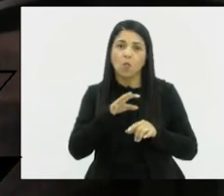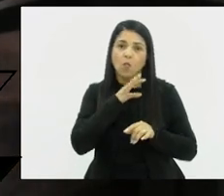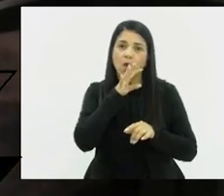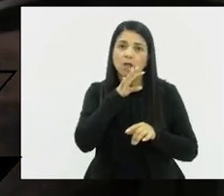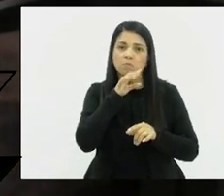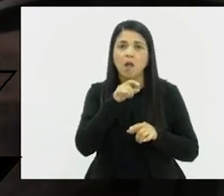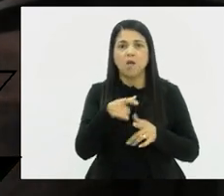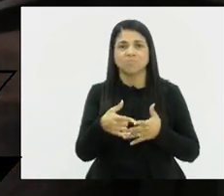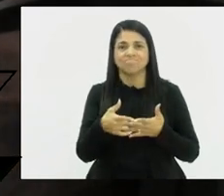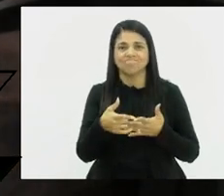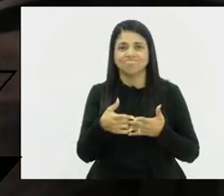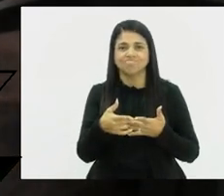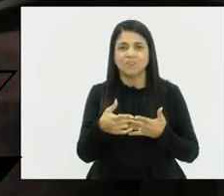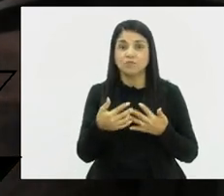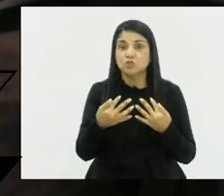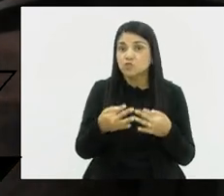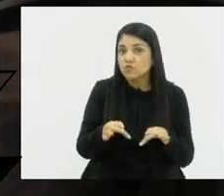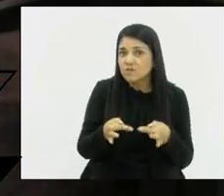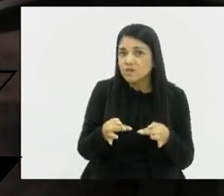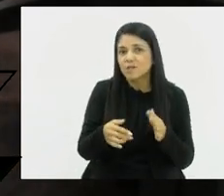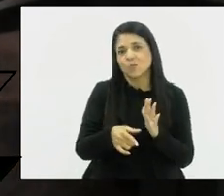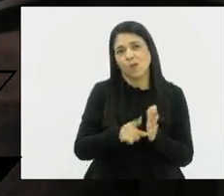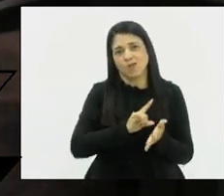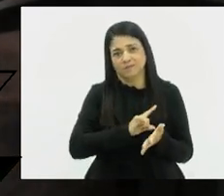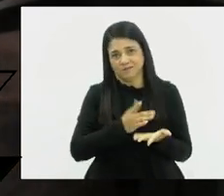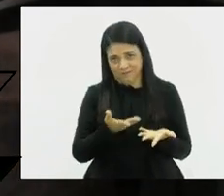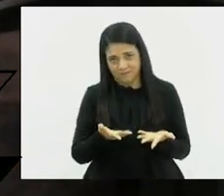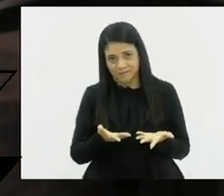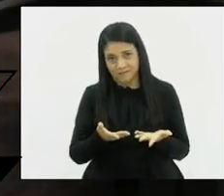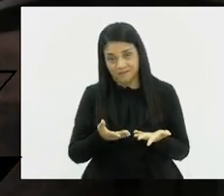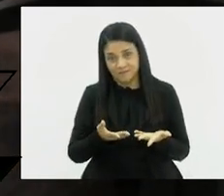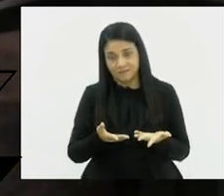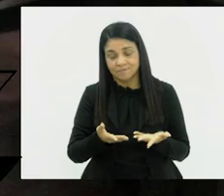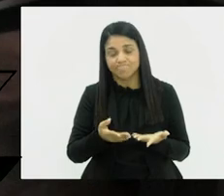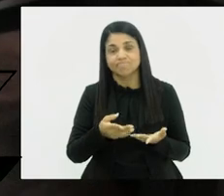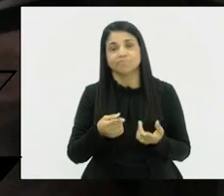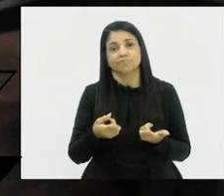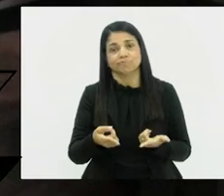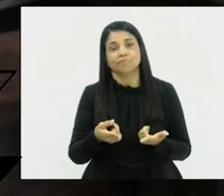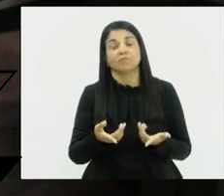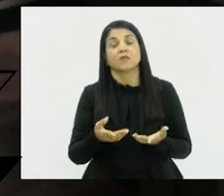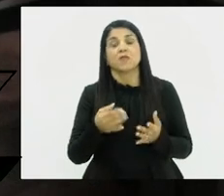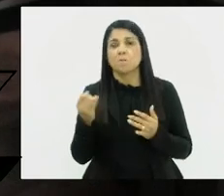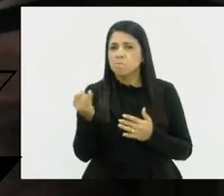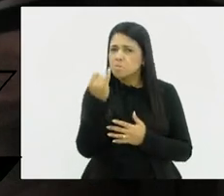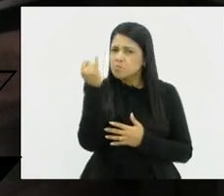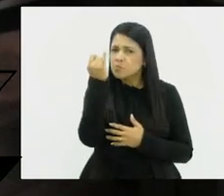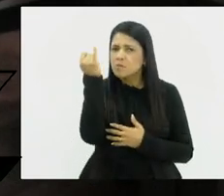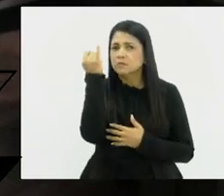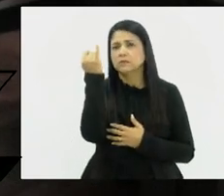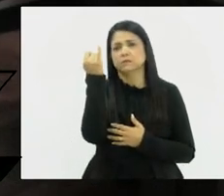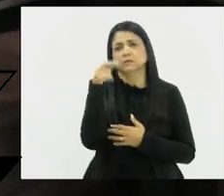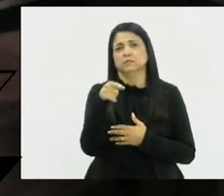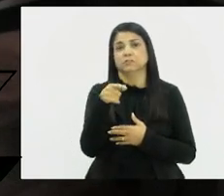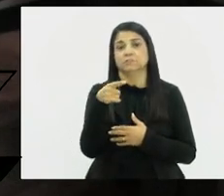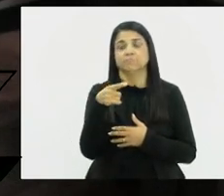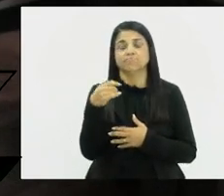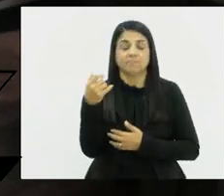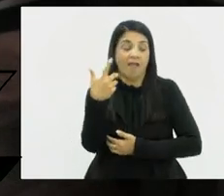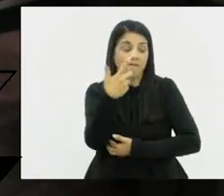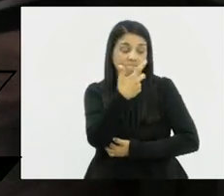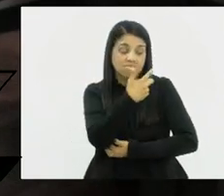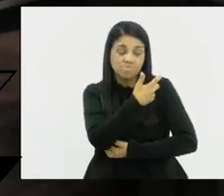humano. E também eu acho um ponto importante a gente falar das